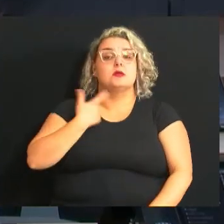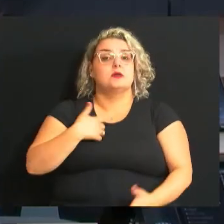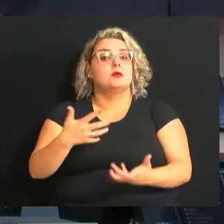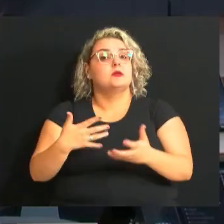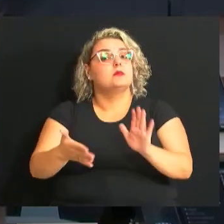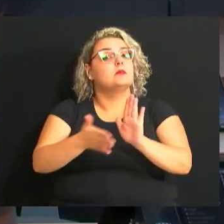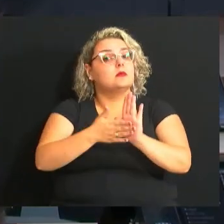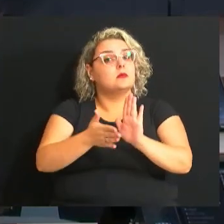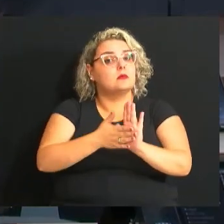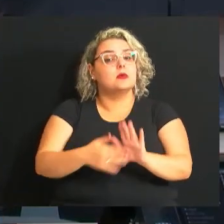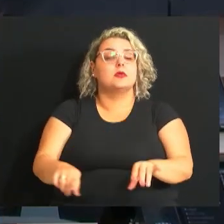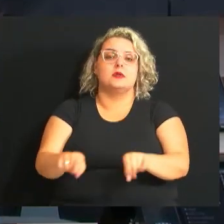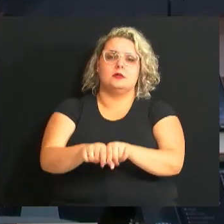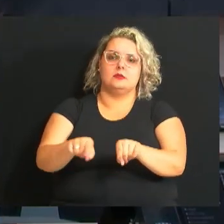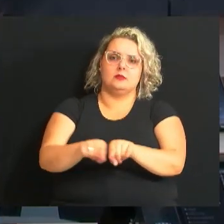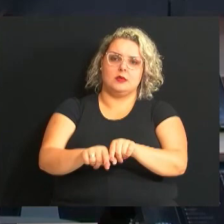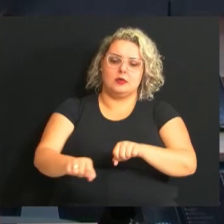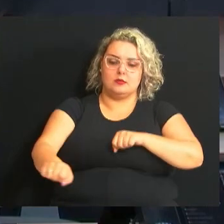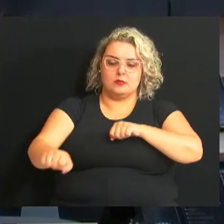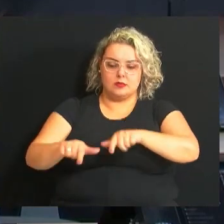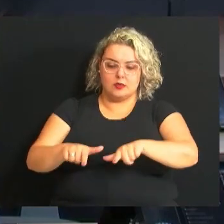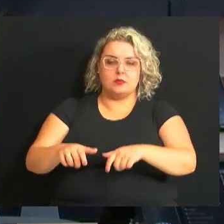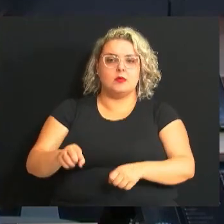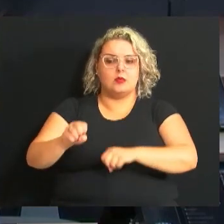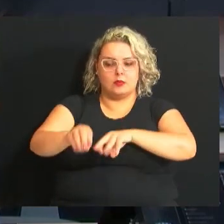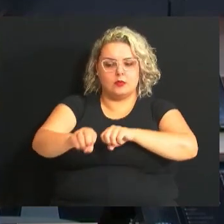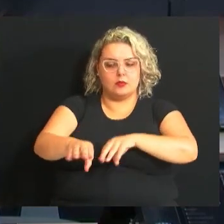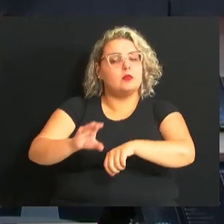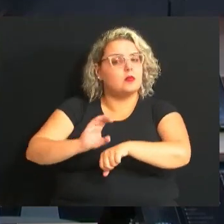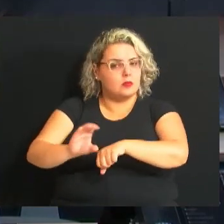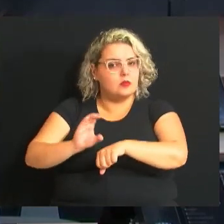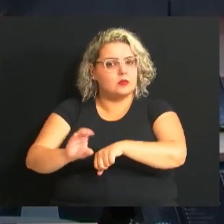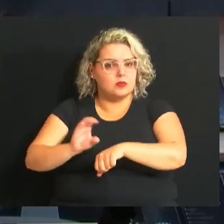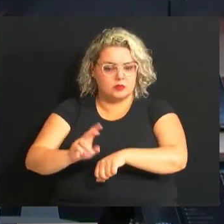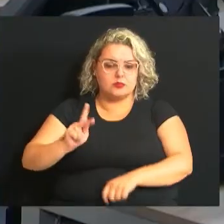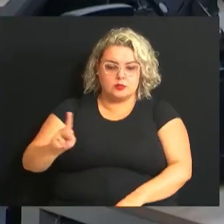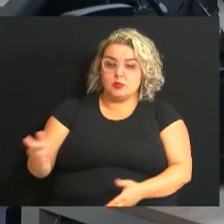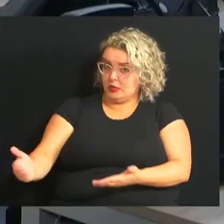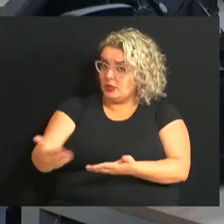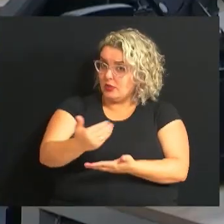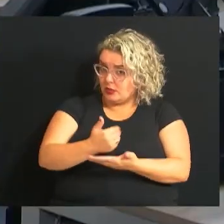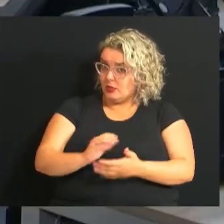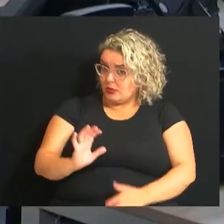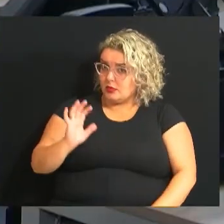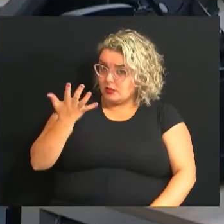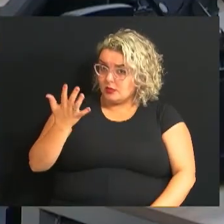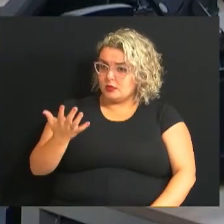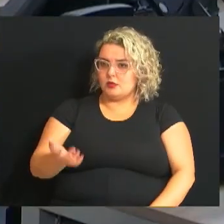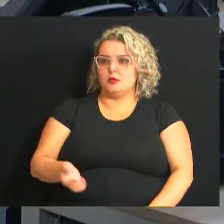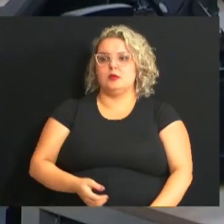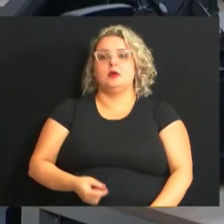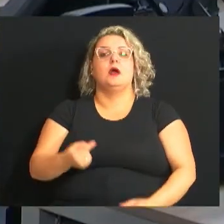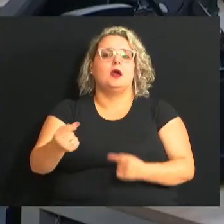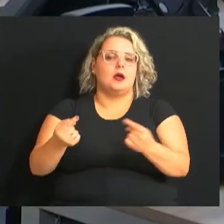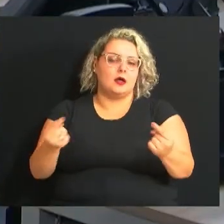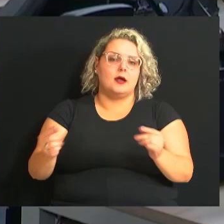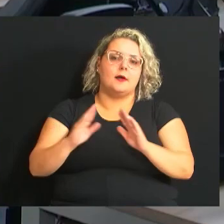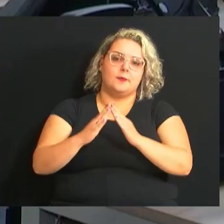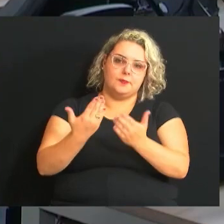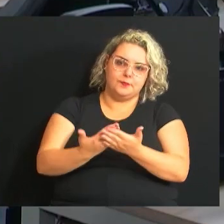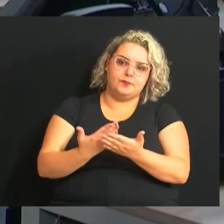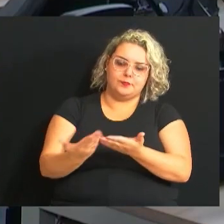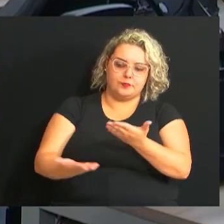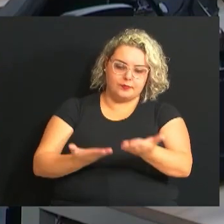inclusive uma formação, para que tivesse um acolhimento quando esse tipo de coisa acontecesse. Então, cada escola trata de uma forma. Então,